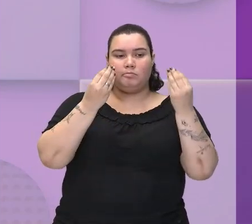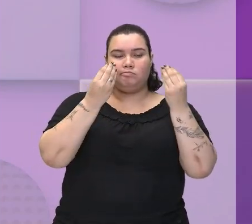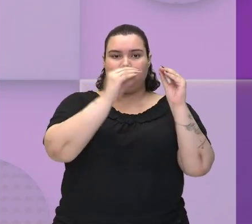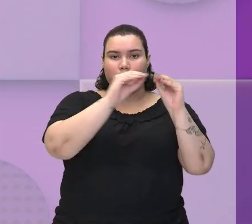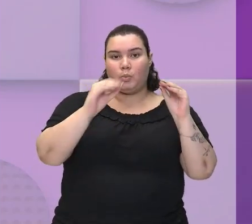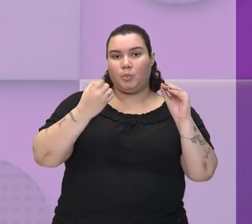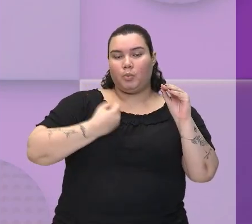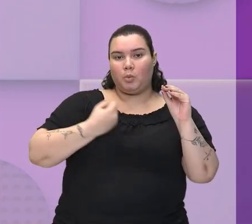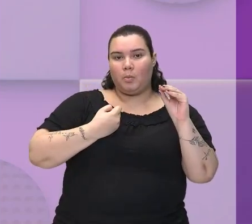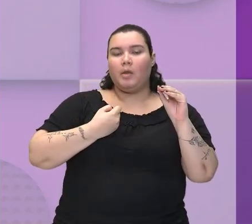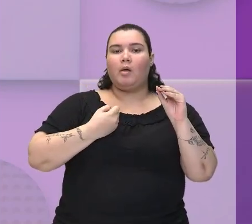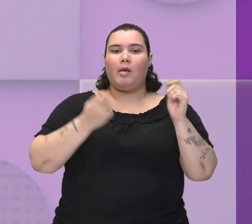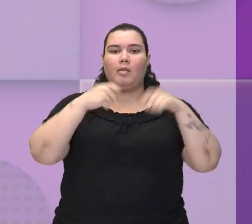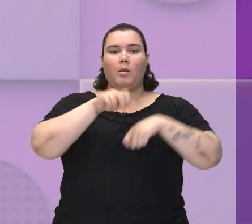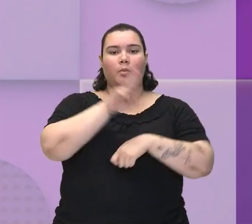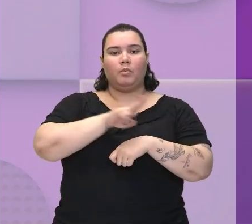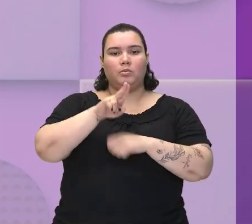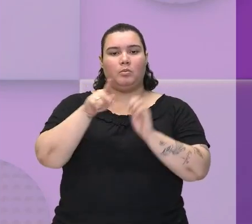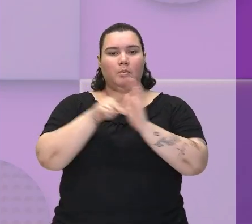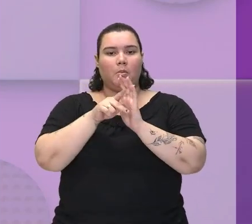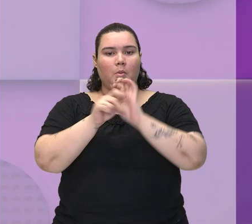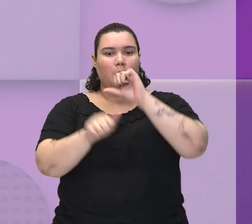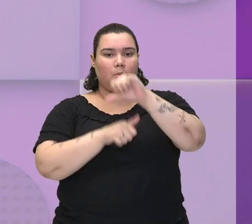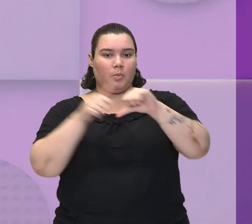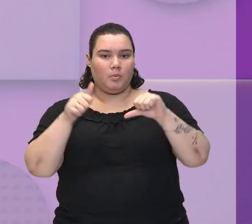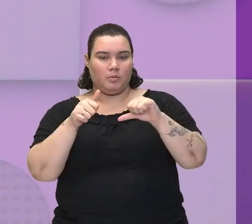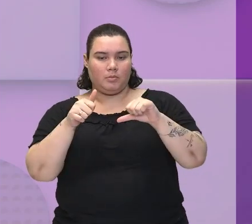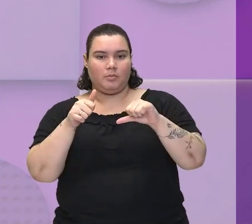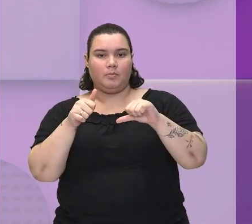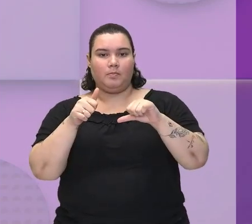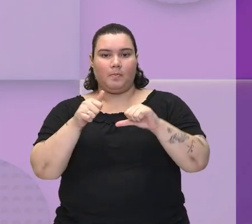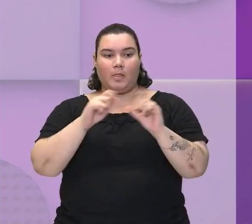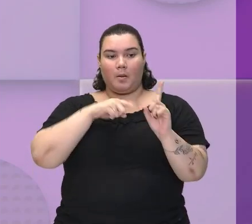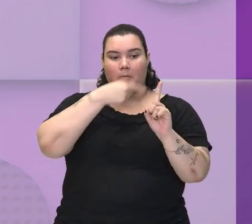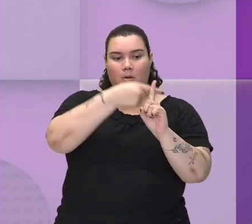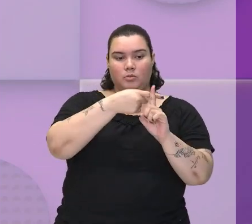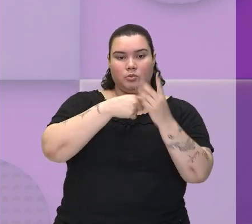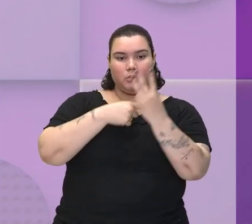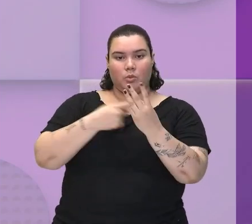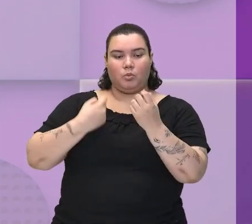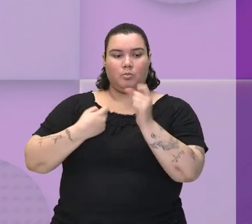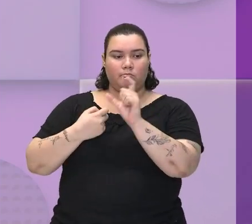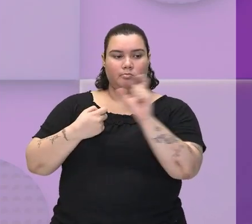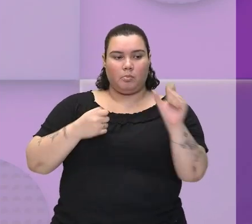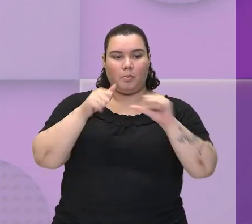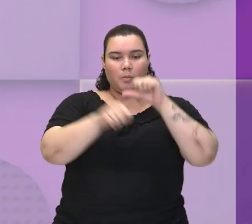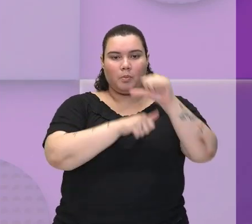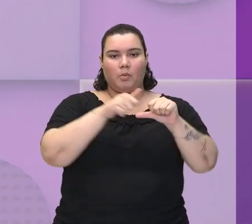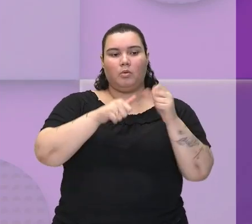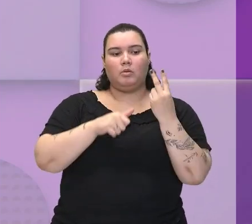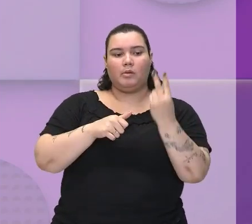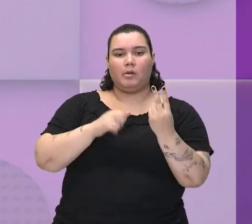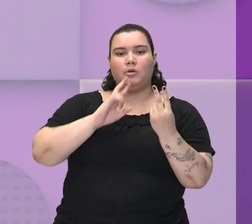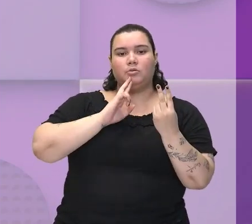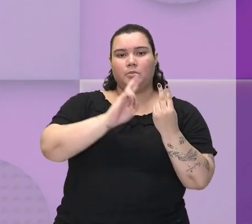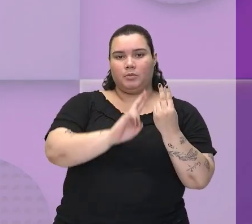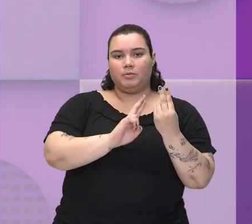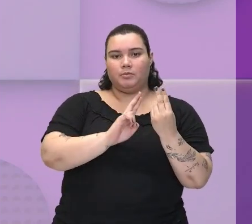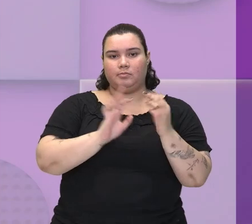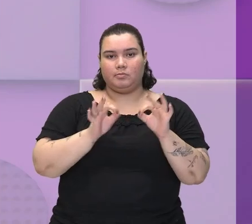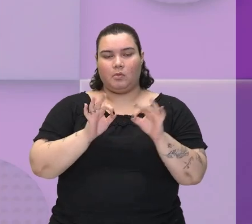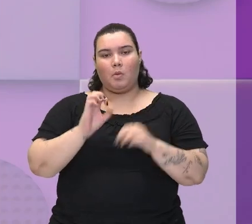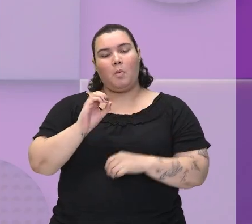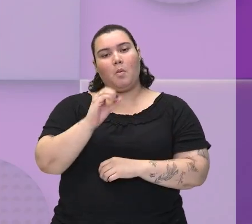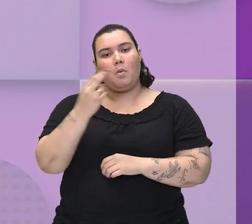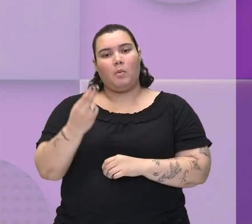lá utilizar a ideia de transformar a soma de três termos em um produto, ou a